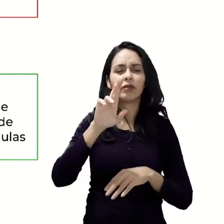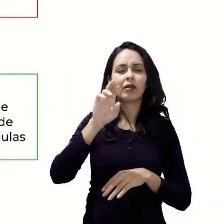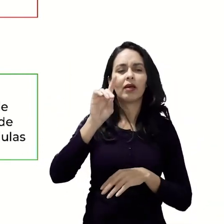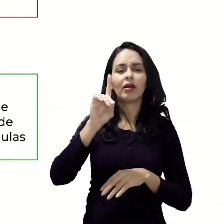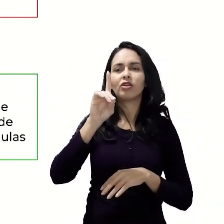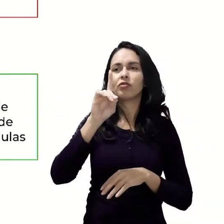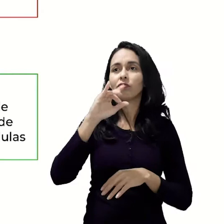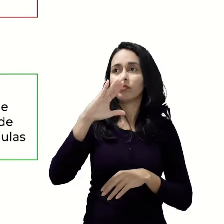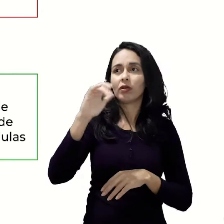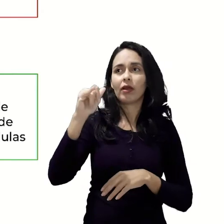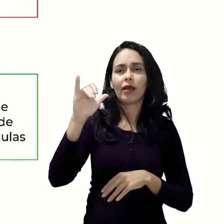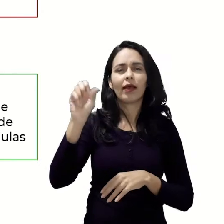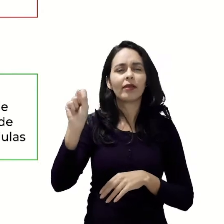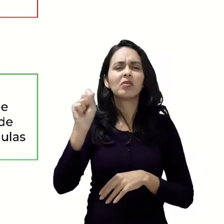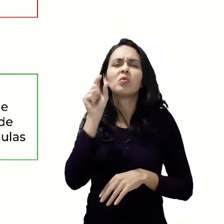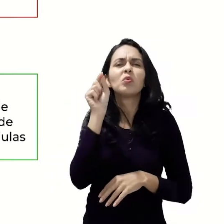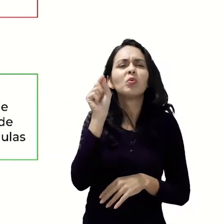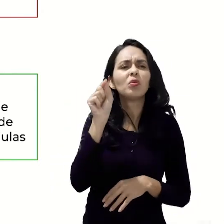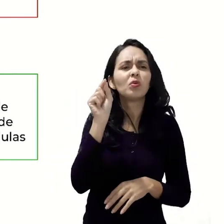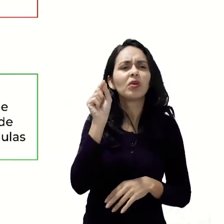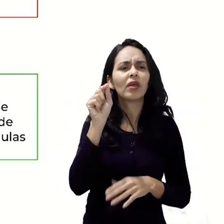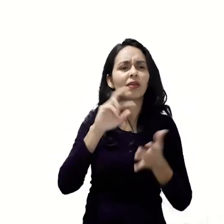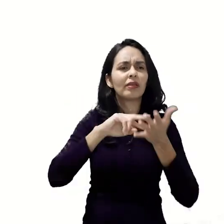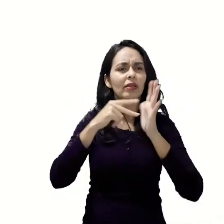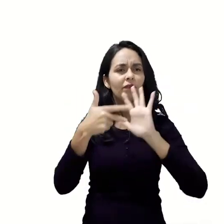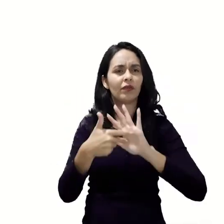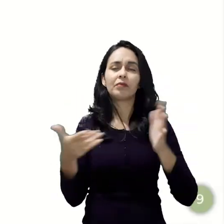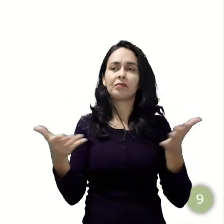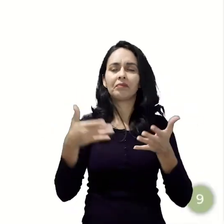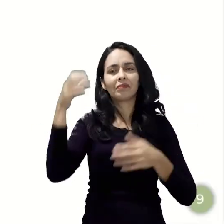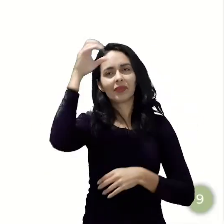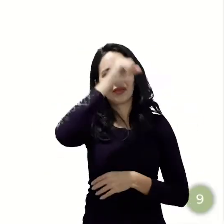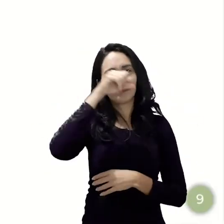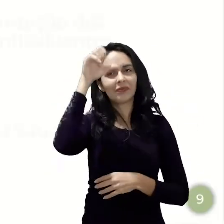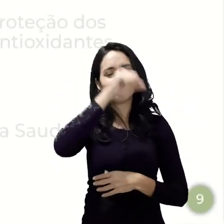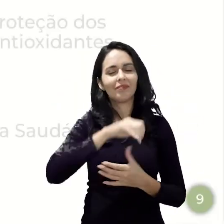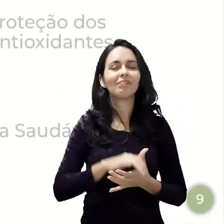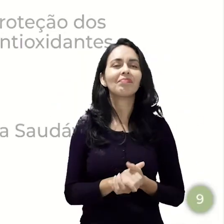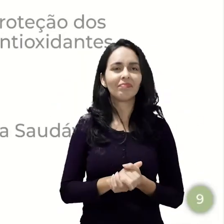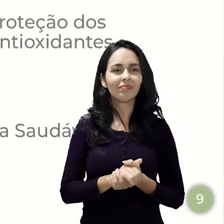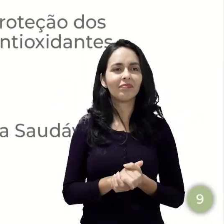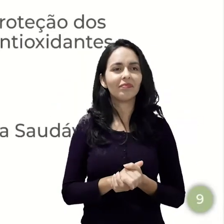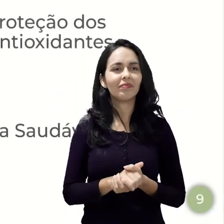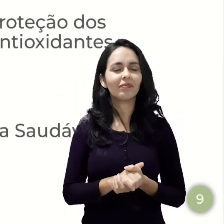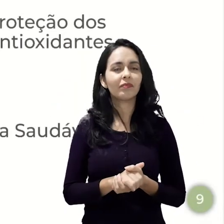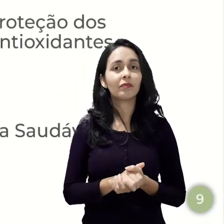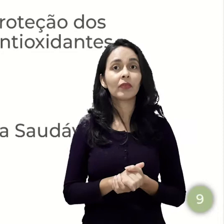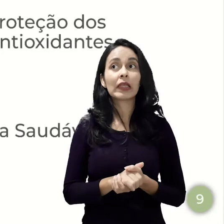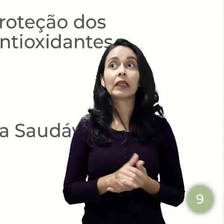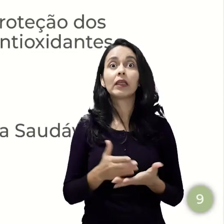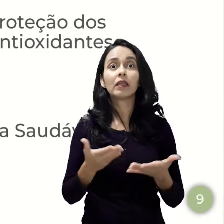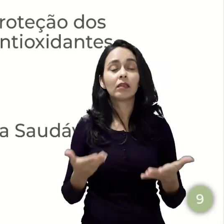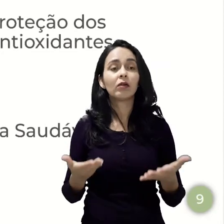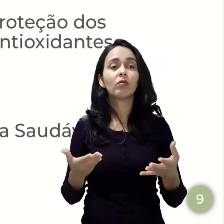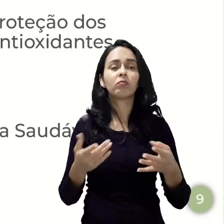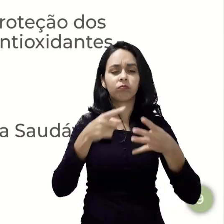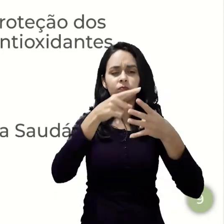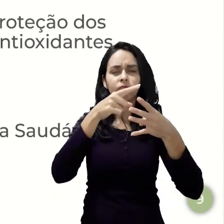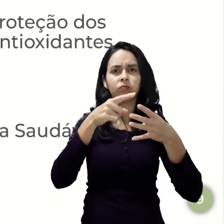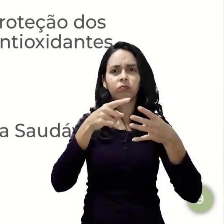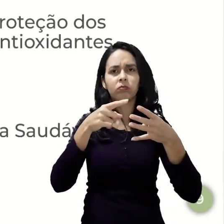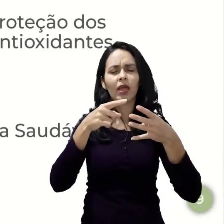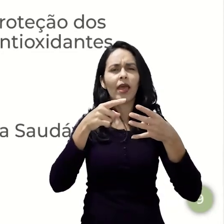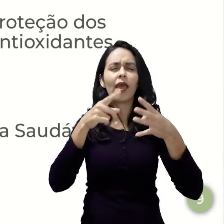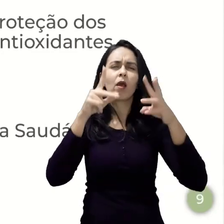seria esses radicais livres vamos verificar agora e os radicais livres eles